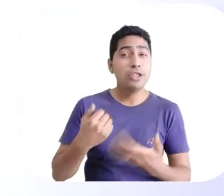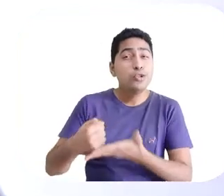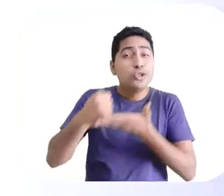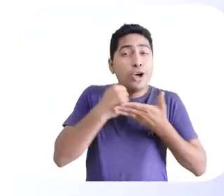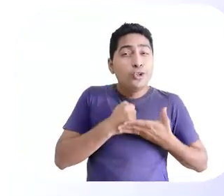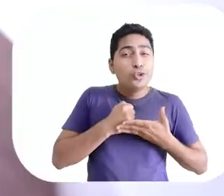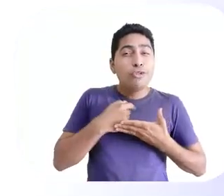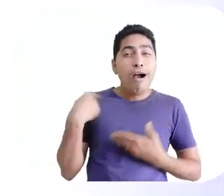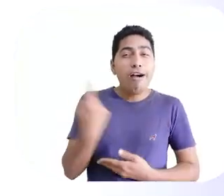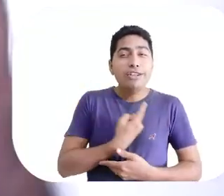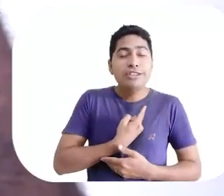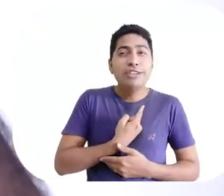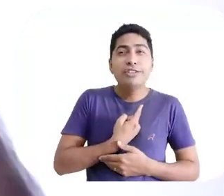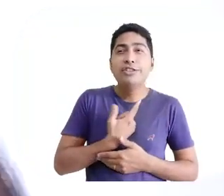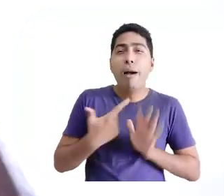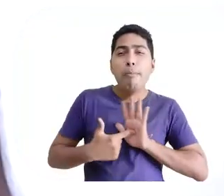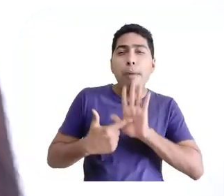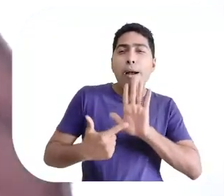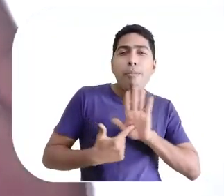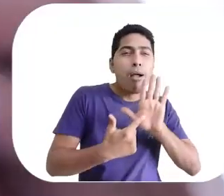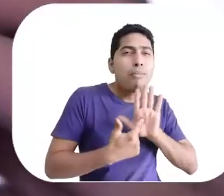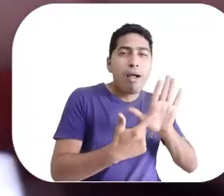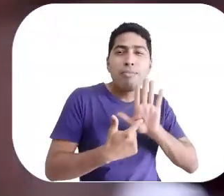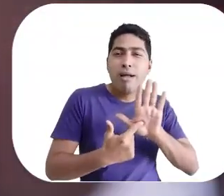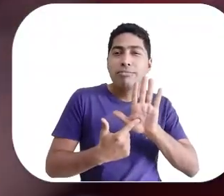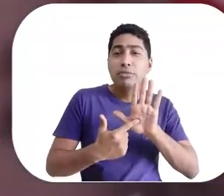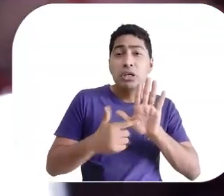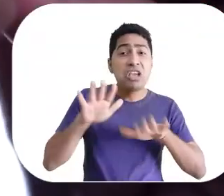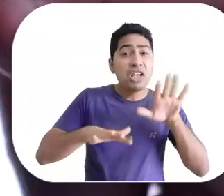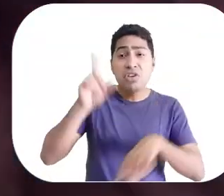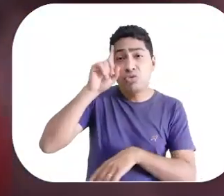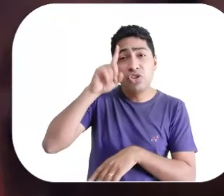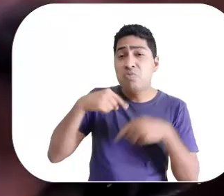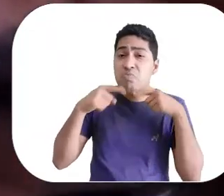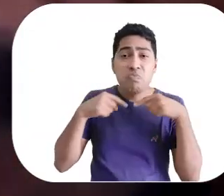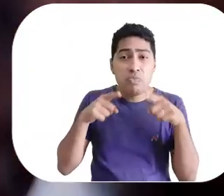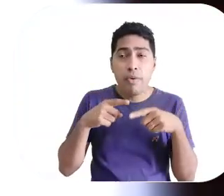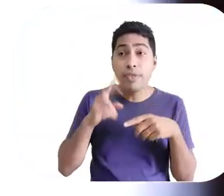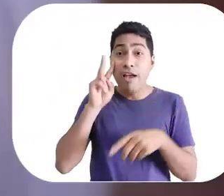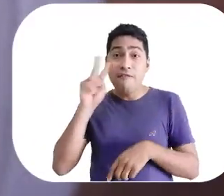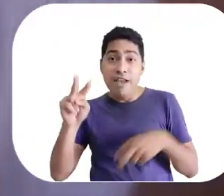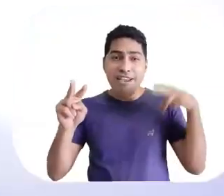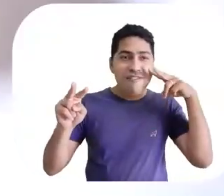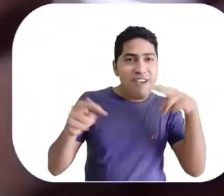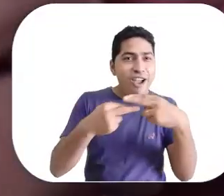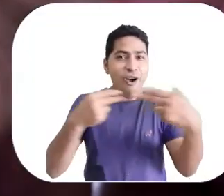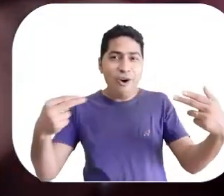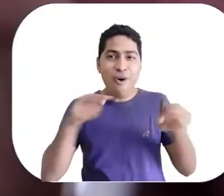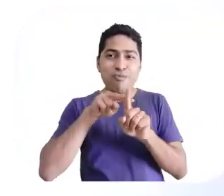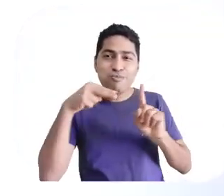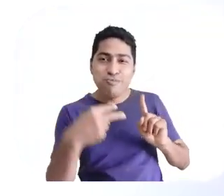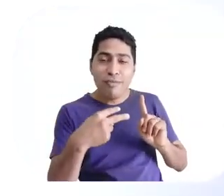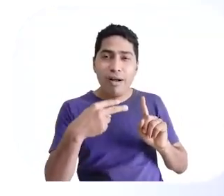manifeste exatamente em níveis de manifestação que no dia a dia a gente não consegue. Enxergar as coisas por outros ângulos, por exemplo. Enxergar